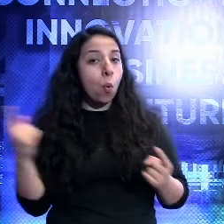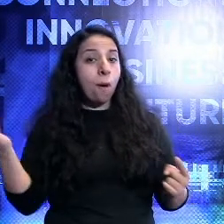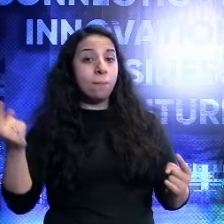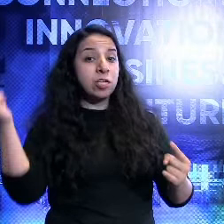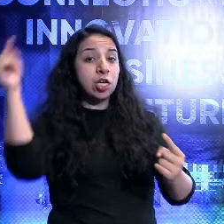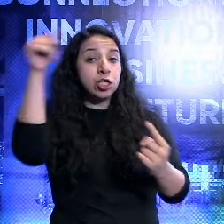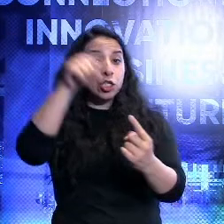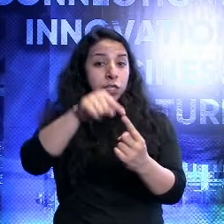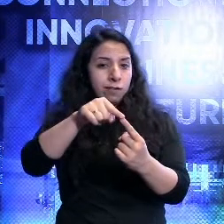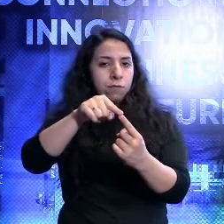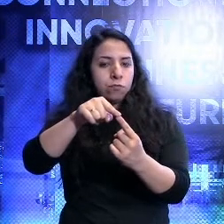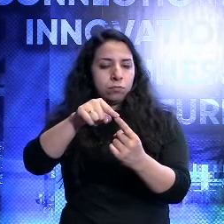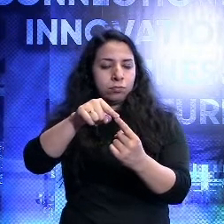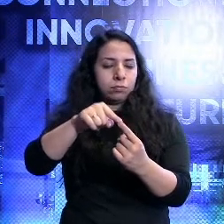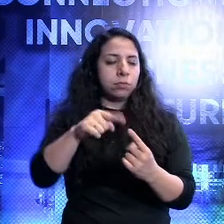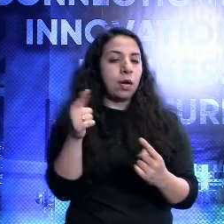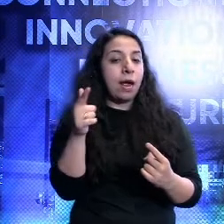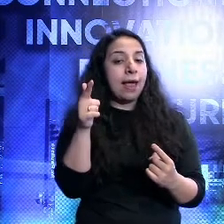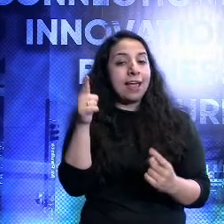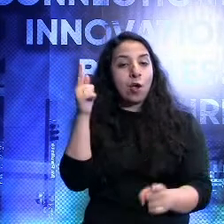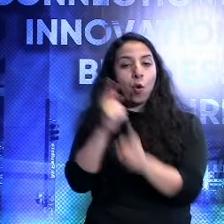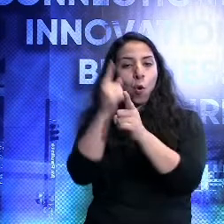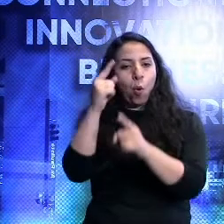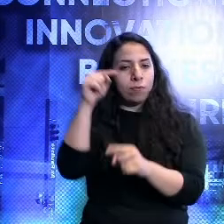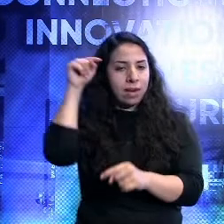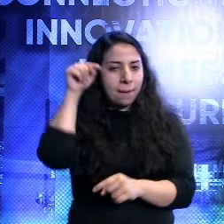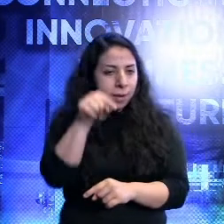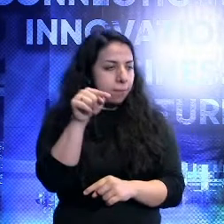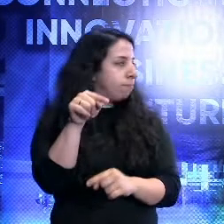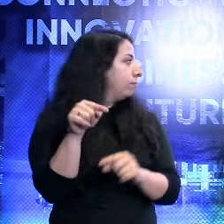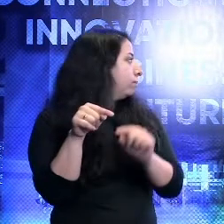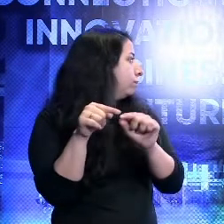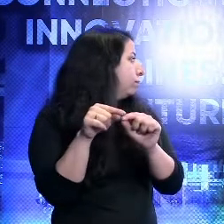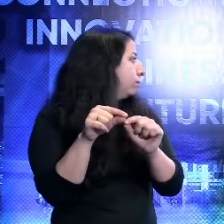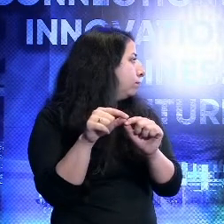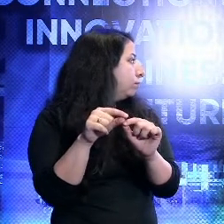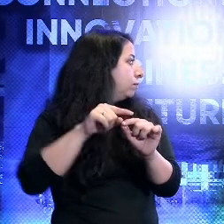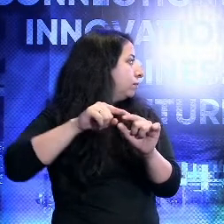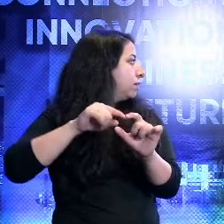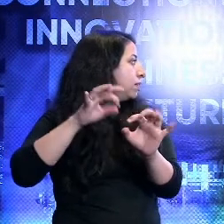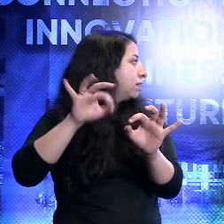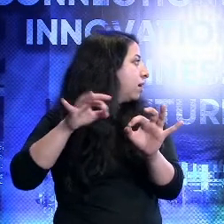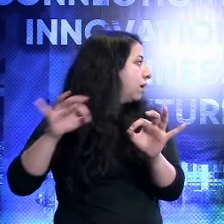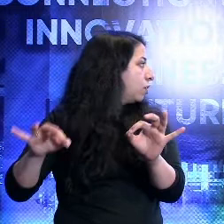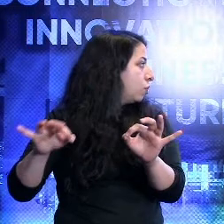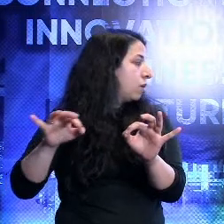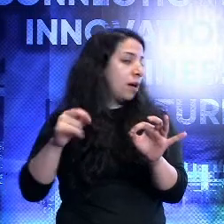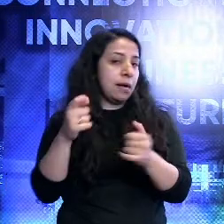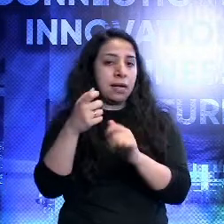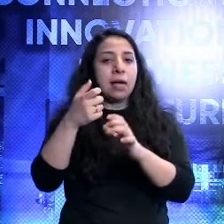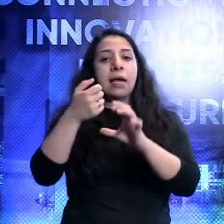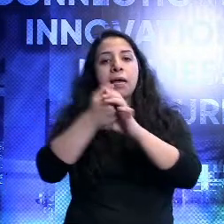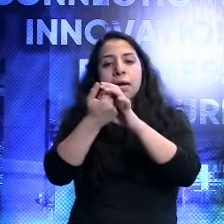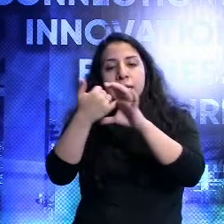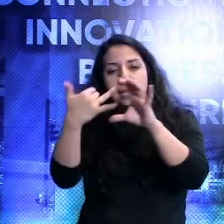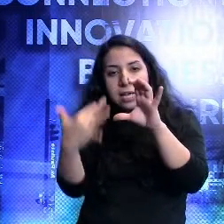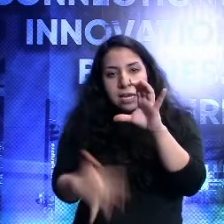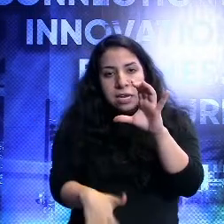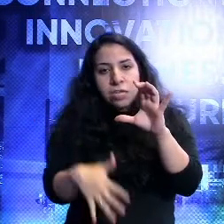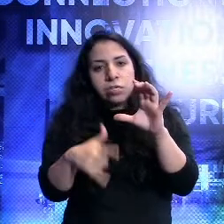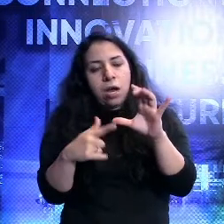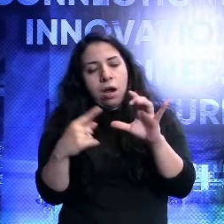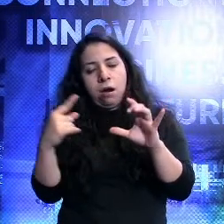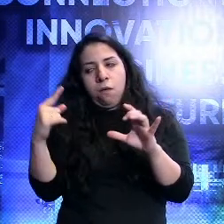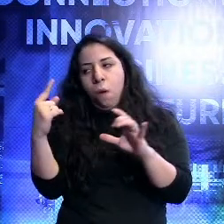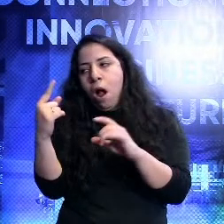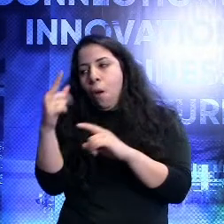conseguir achar os clusters de comportamento e de características demográficas que nos permitam traçar um perfil para a persona 1, para 2 e para 3